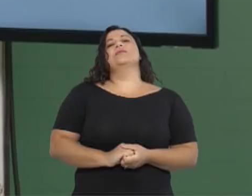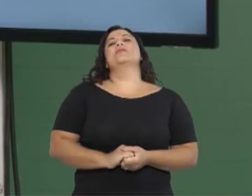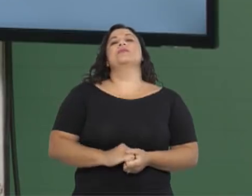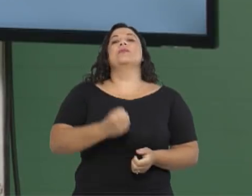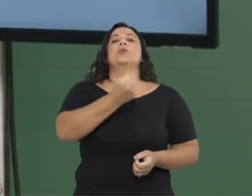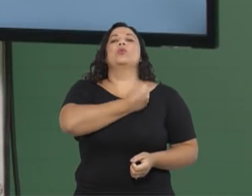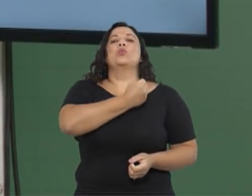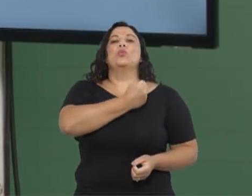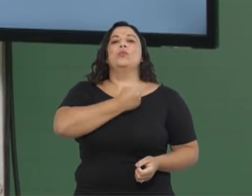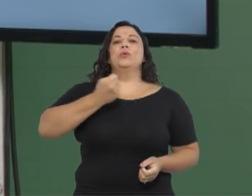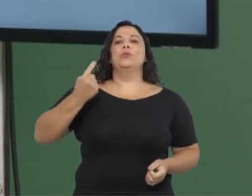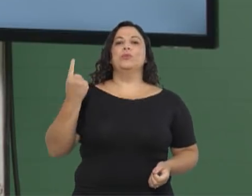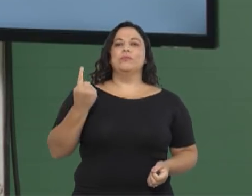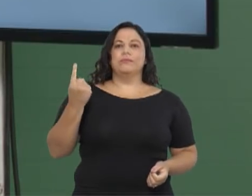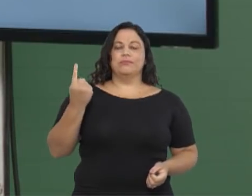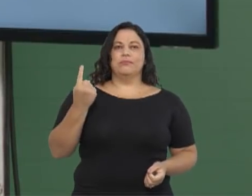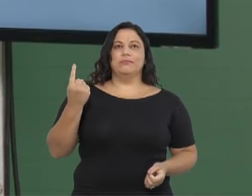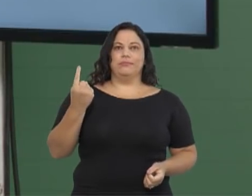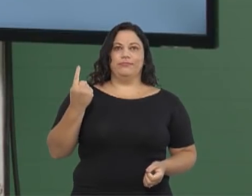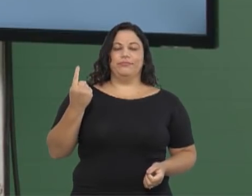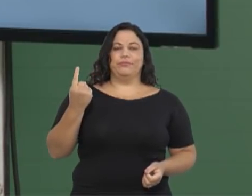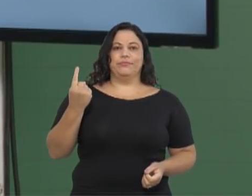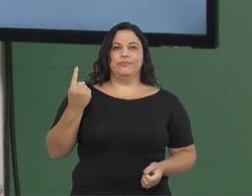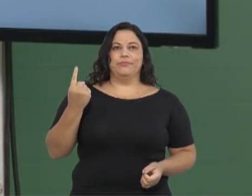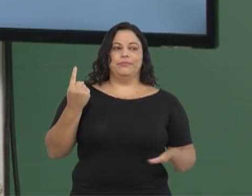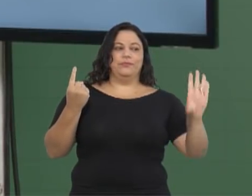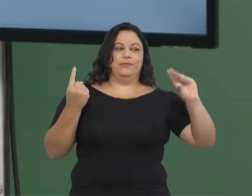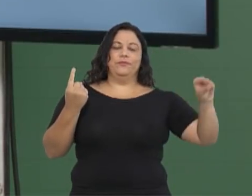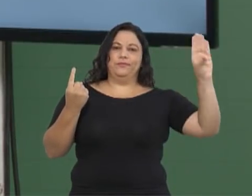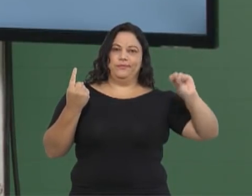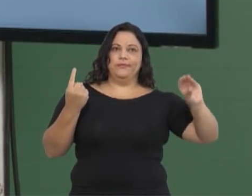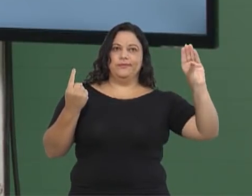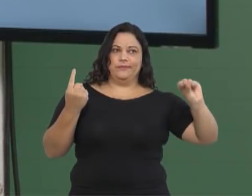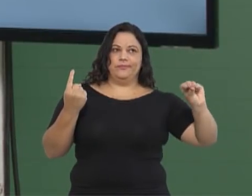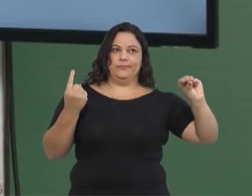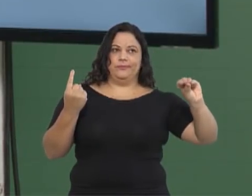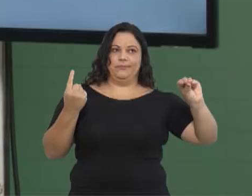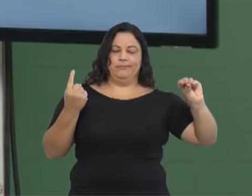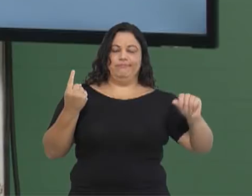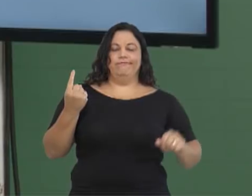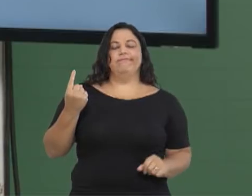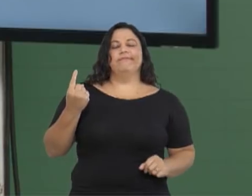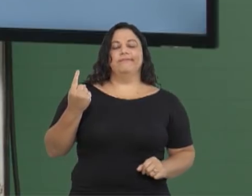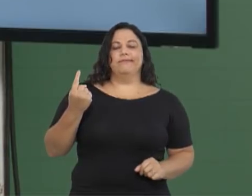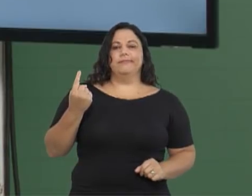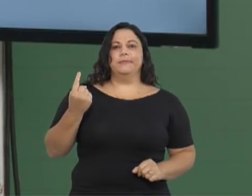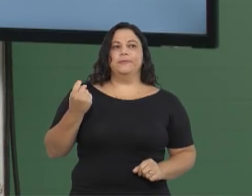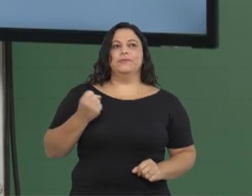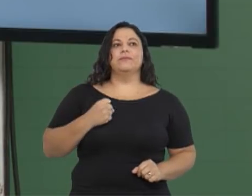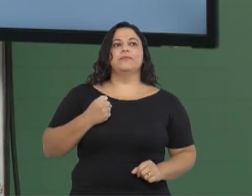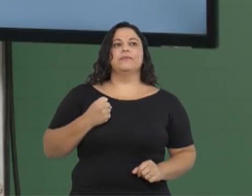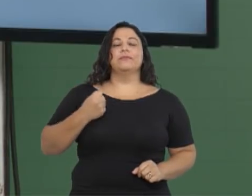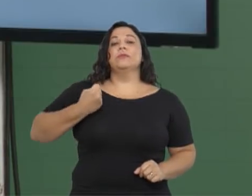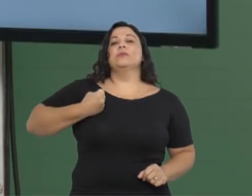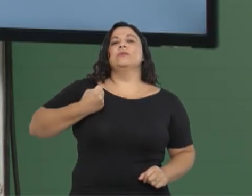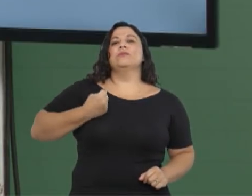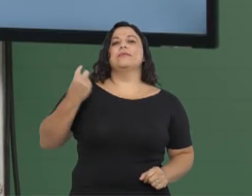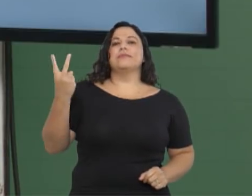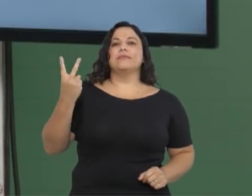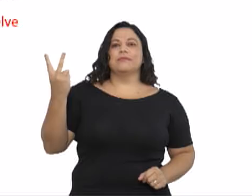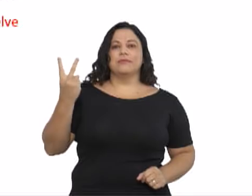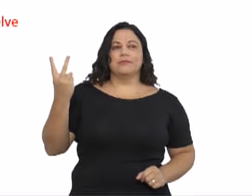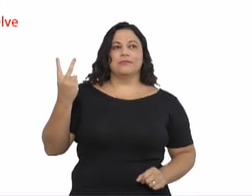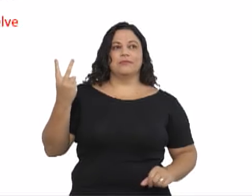Número 1. One. Remember? Number 1. Número